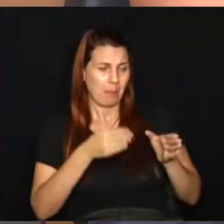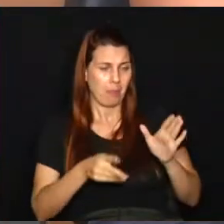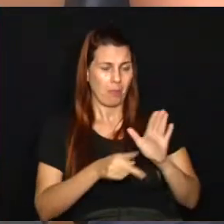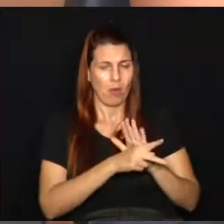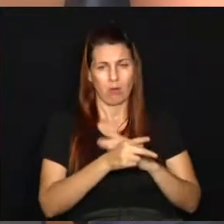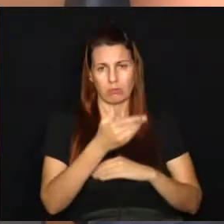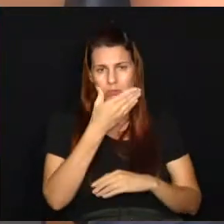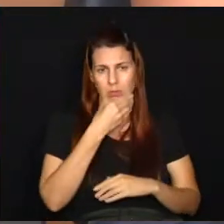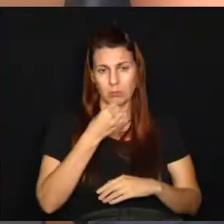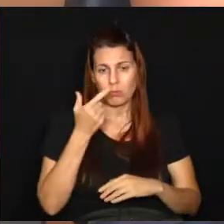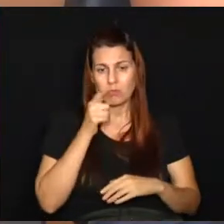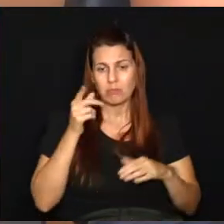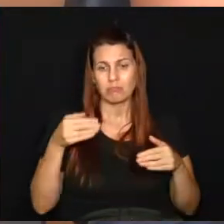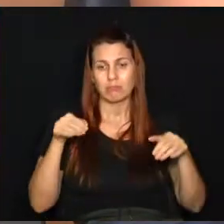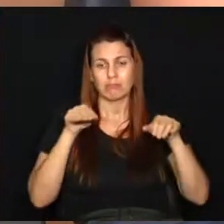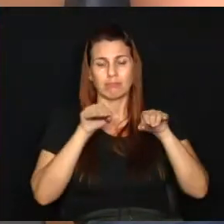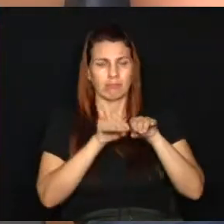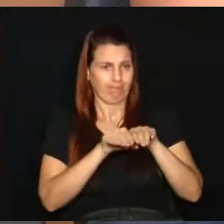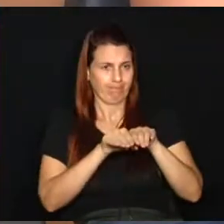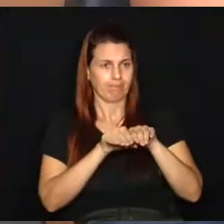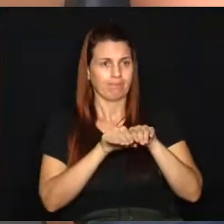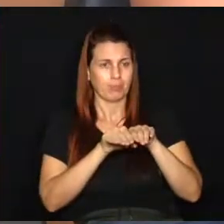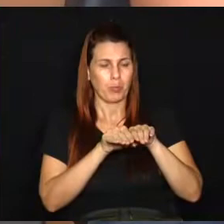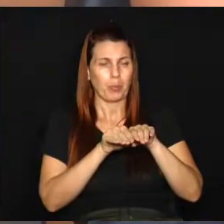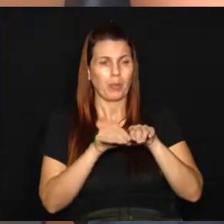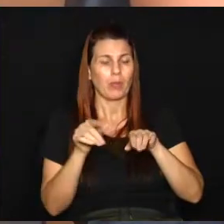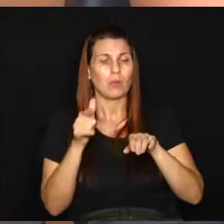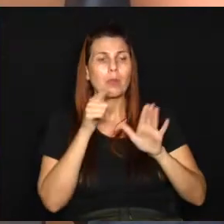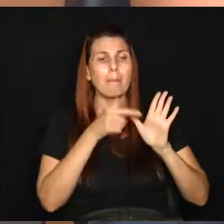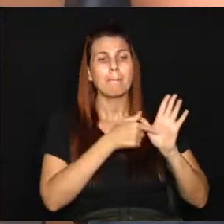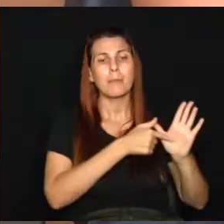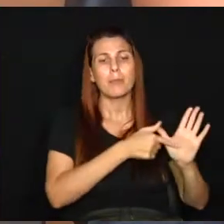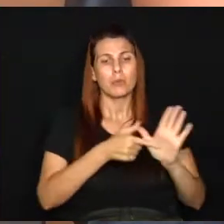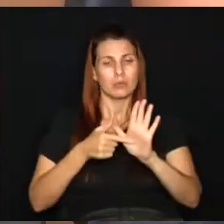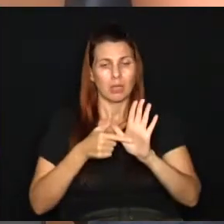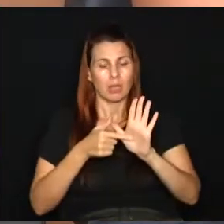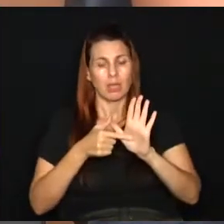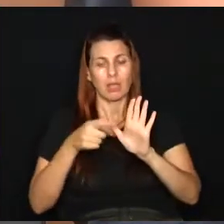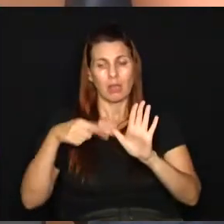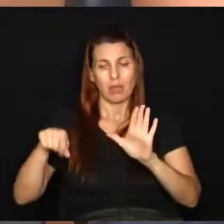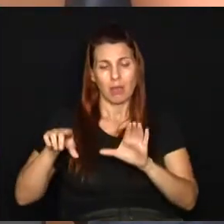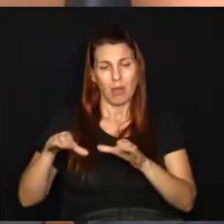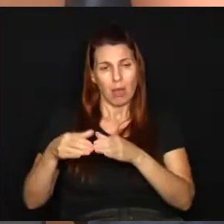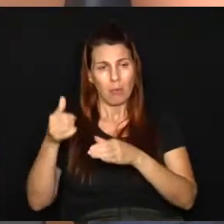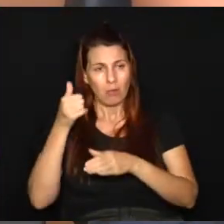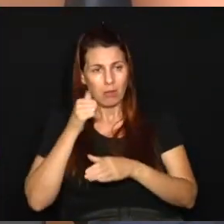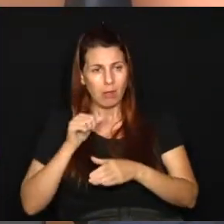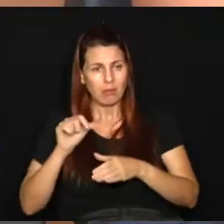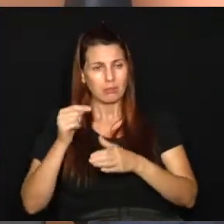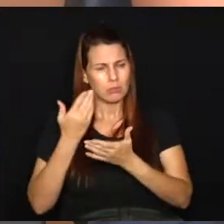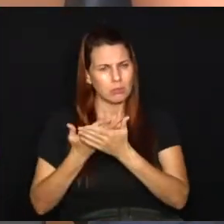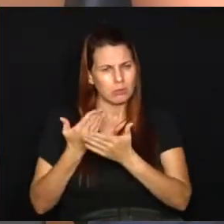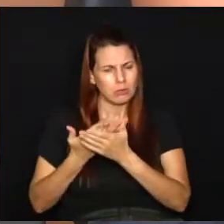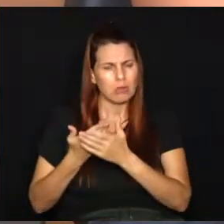de um mesmo patamar. E também para a gente dar maior visibilidade para essas mulheres que produzem ciência e que não